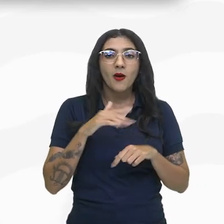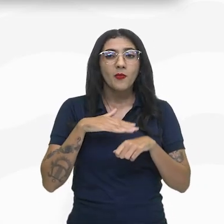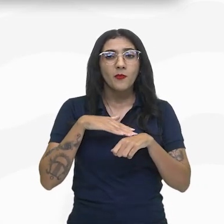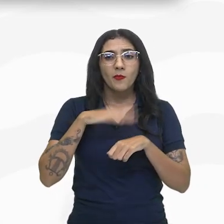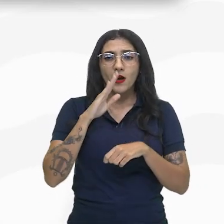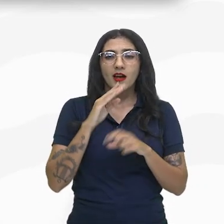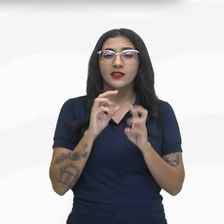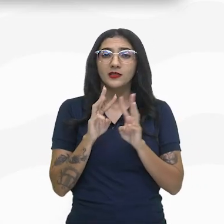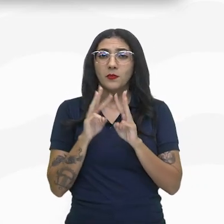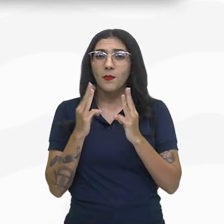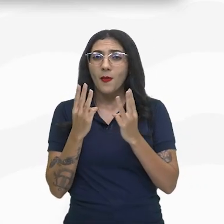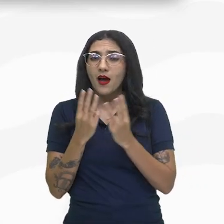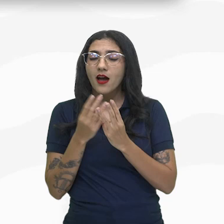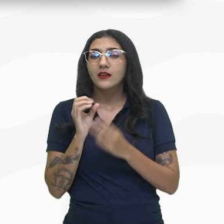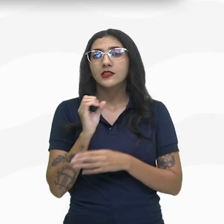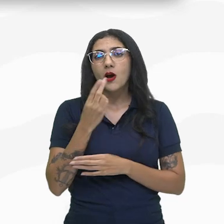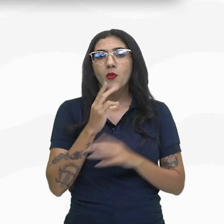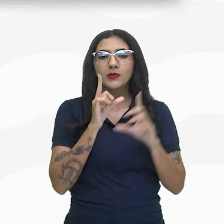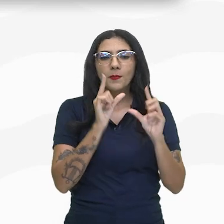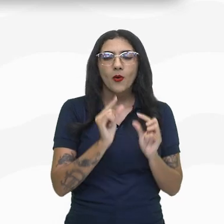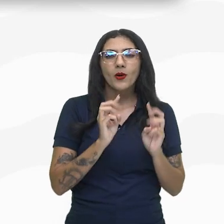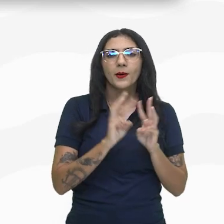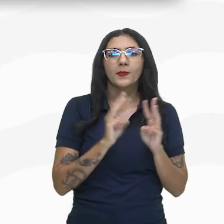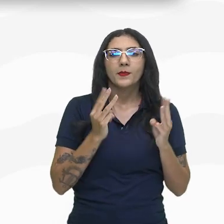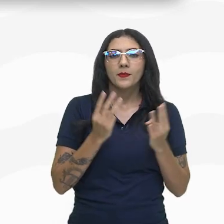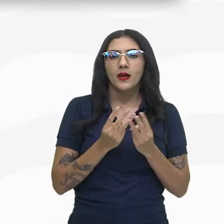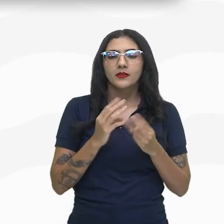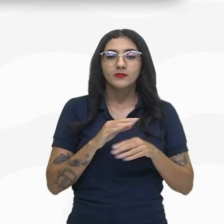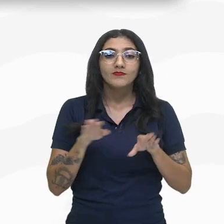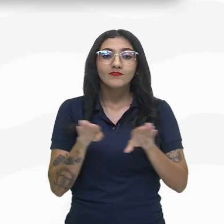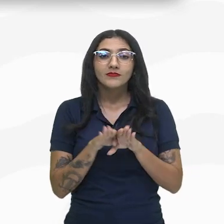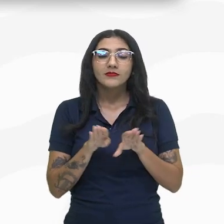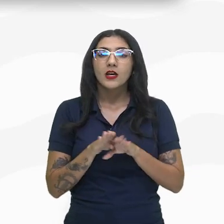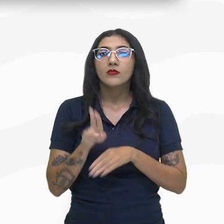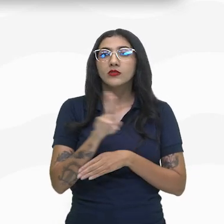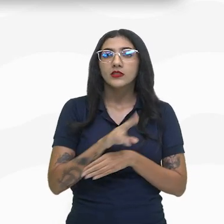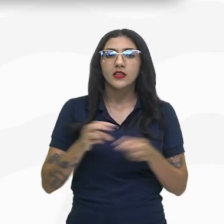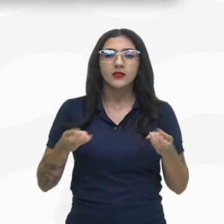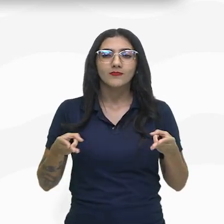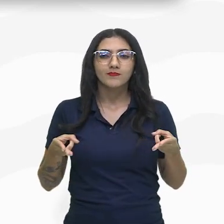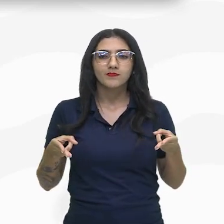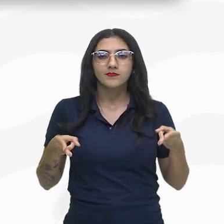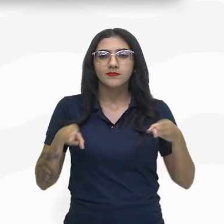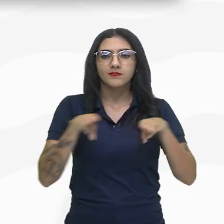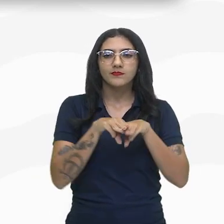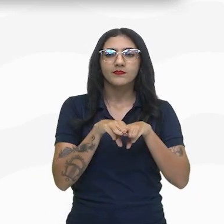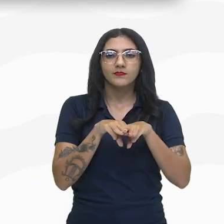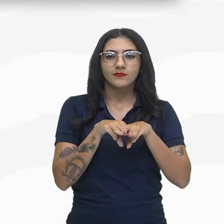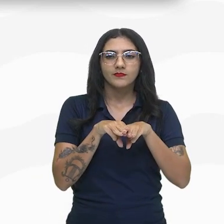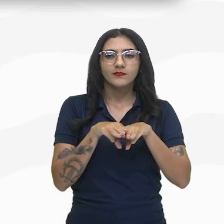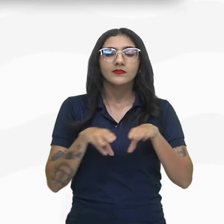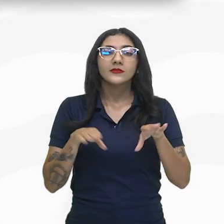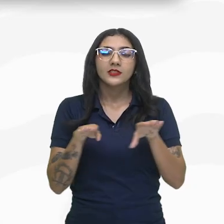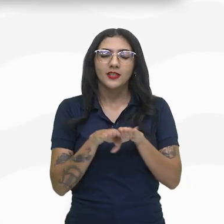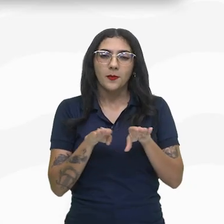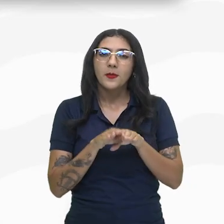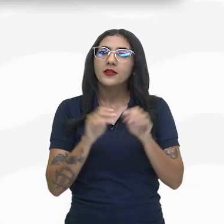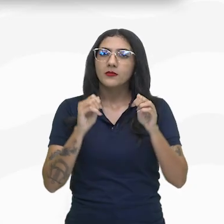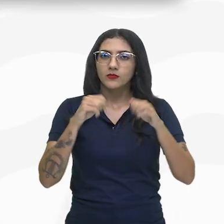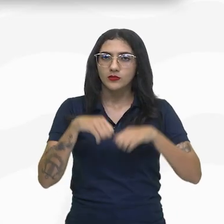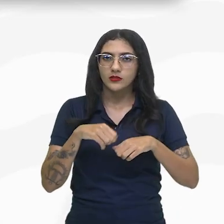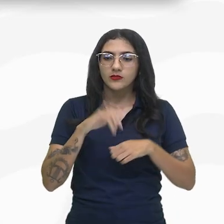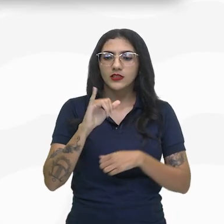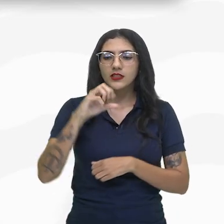com menos massa, né? É usado também o magnetismo, né? Os ímãs também são usados aí para